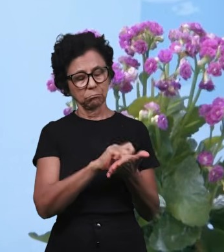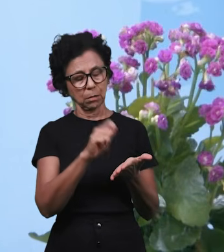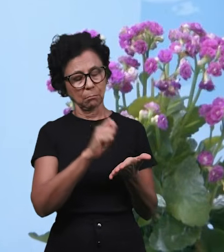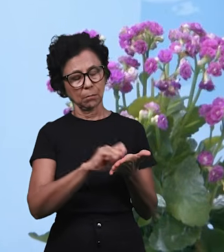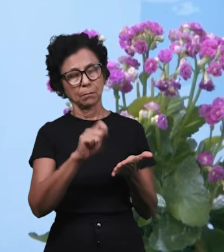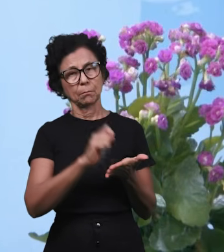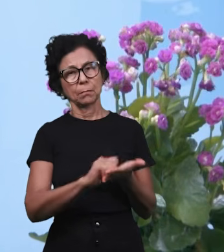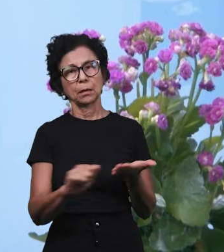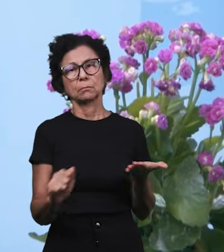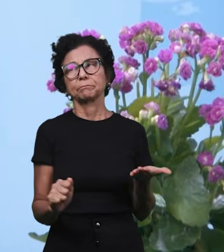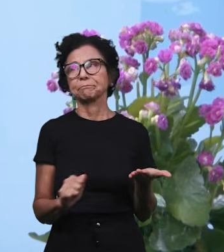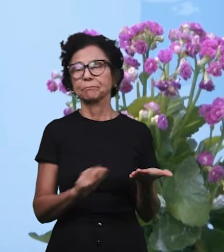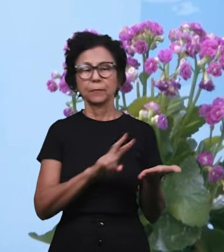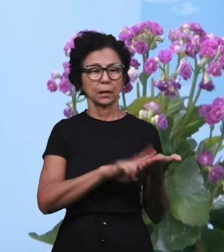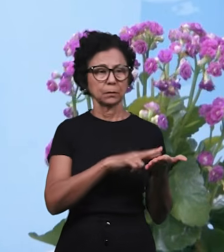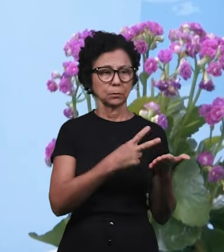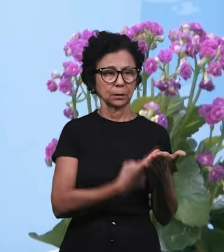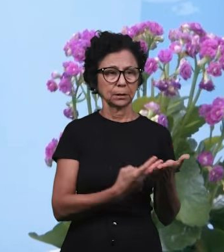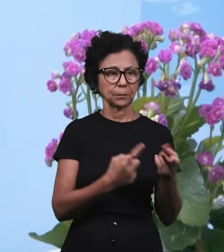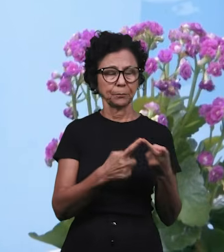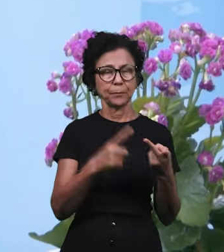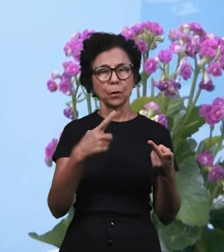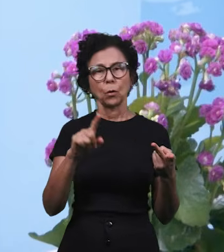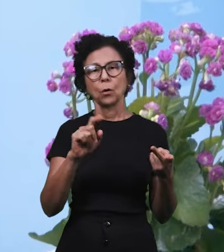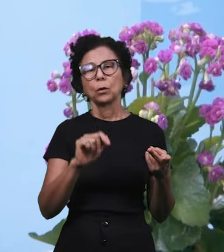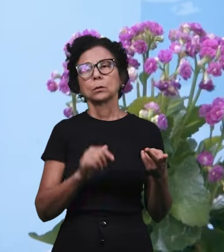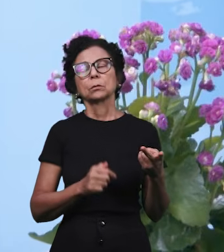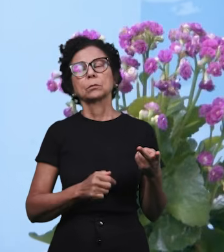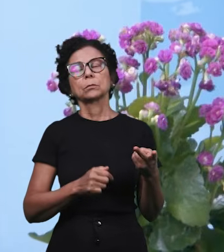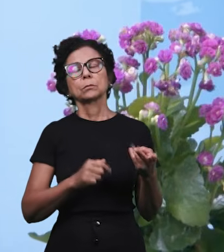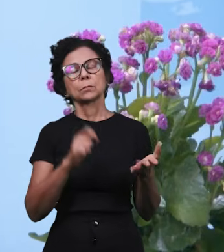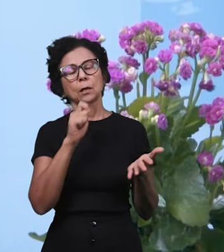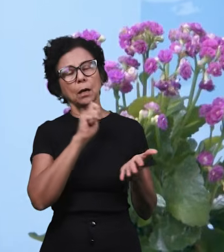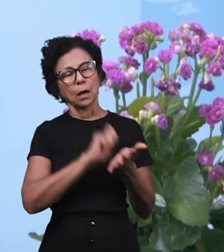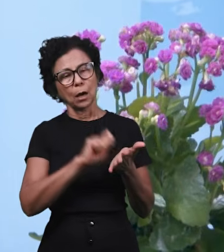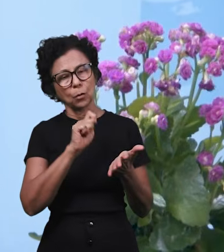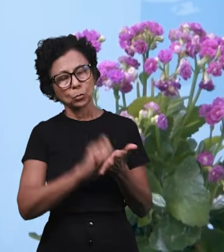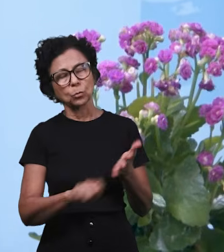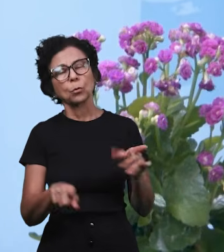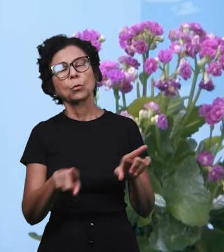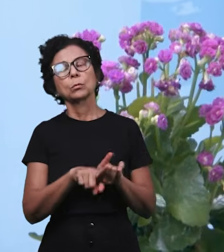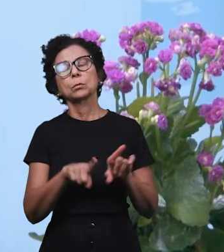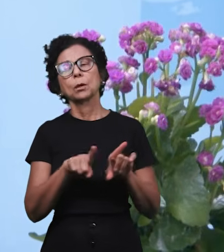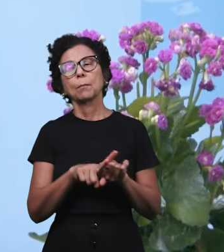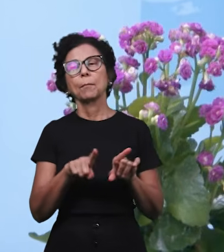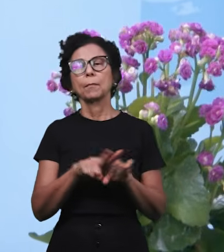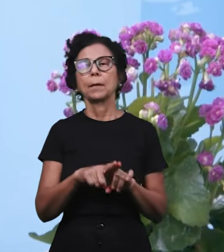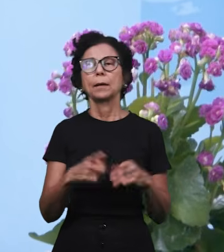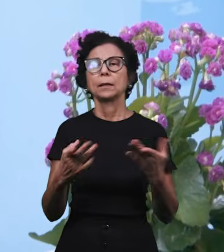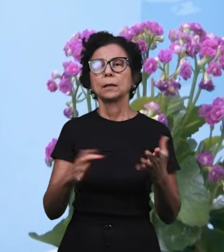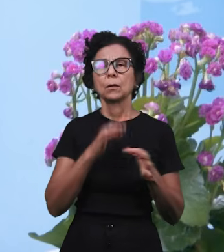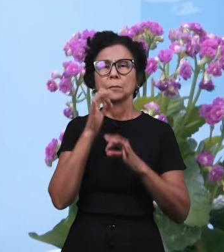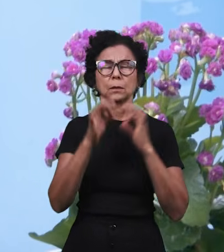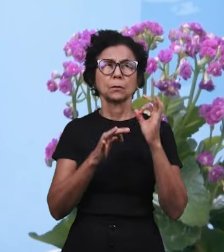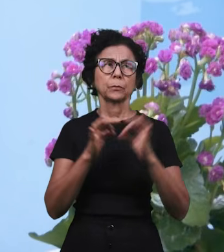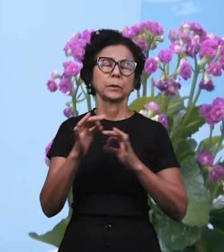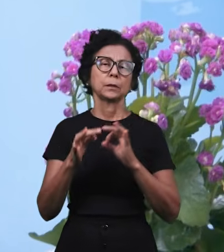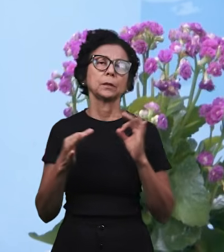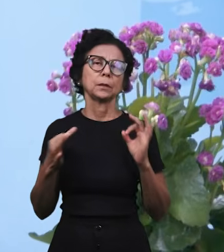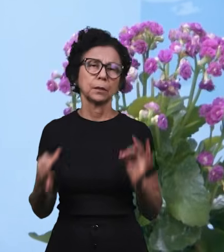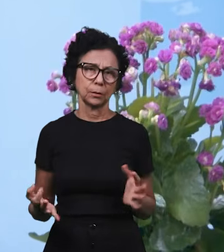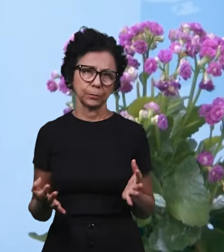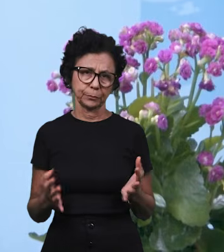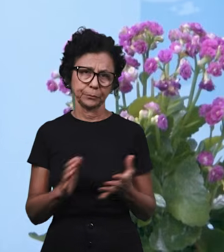determinada coisa, outro autor da área da tradução também vai falar, envolvendo os mesmos estudos